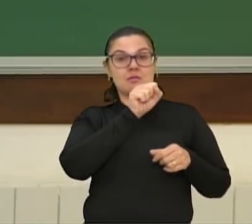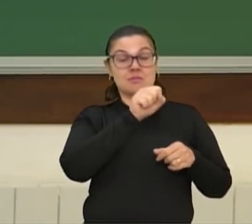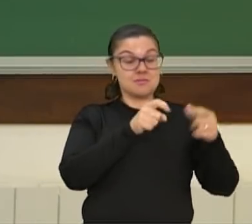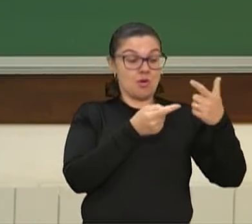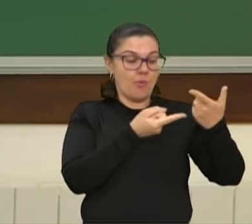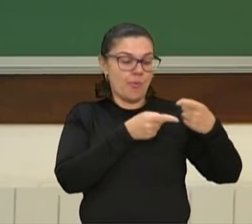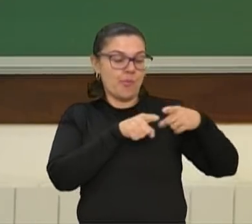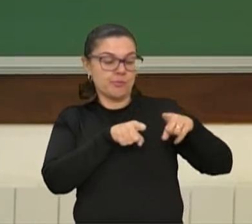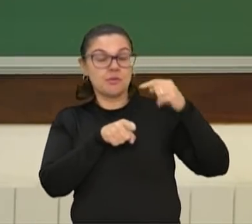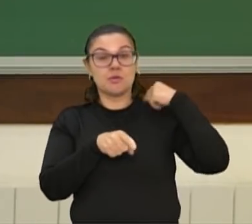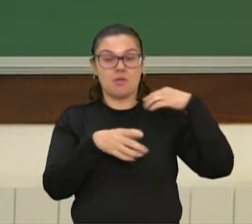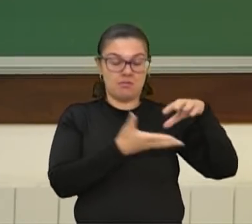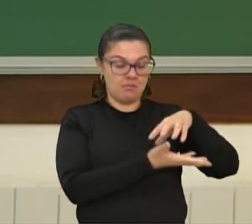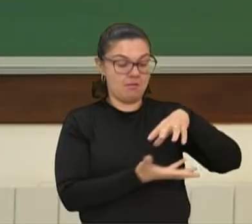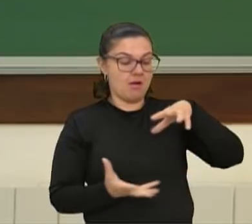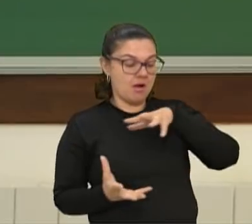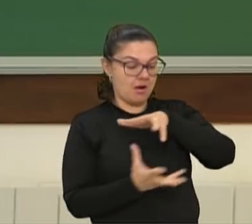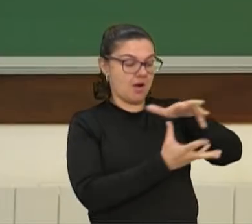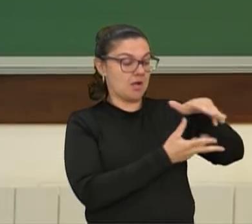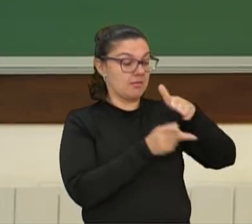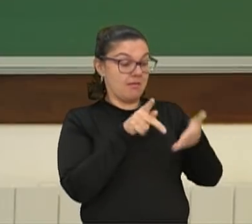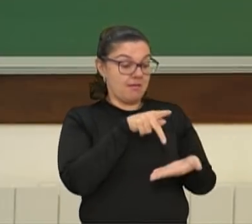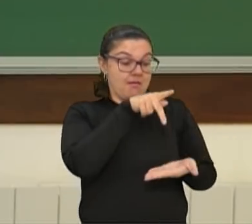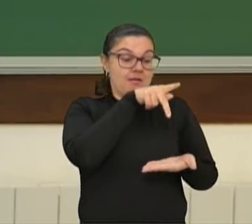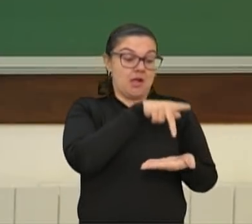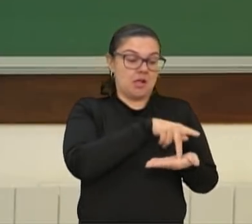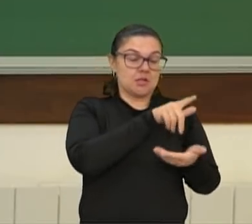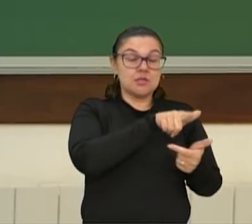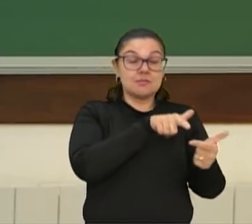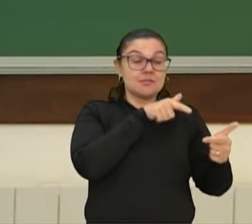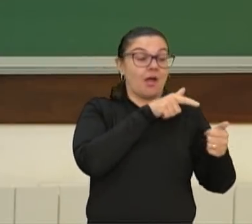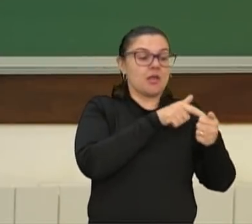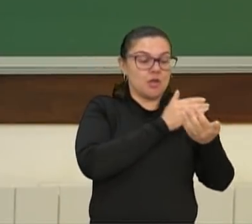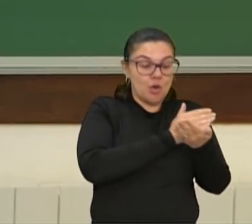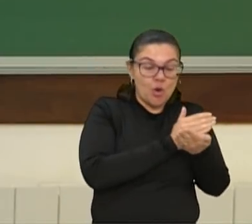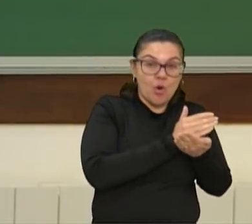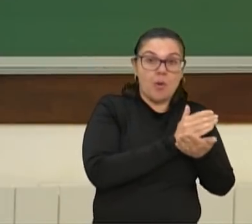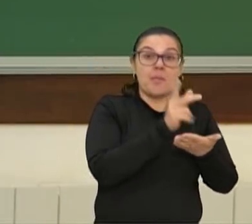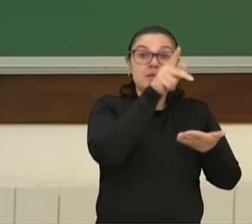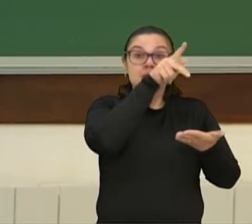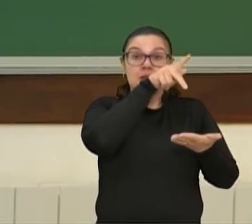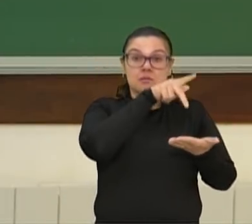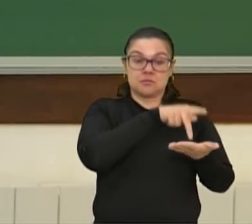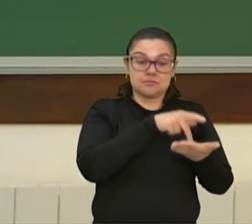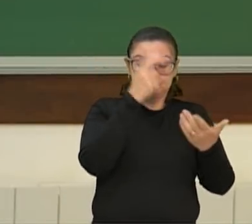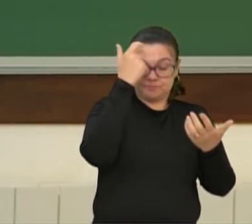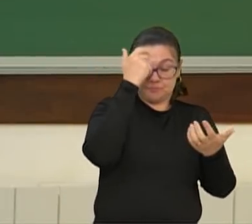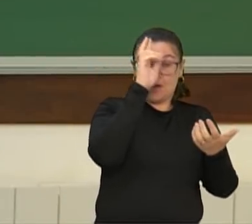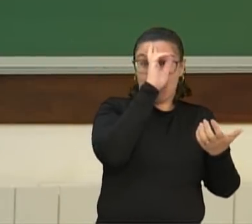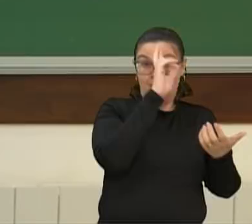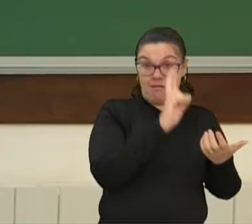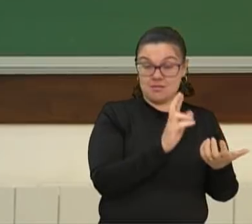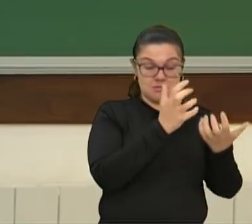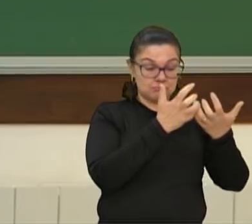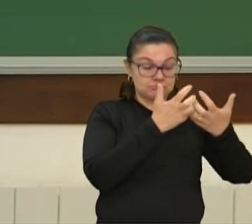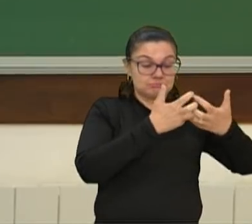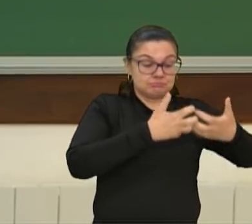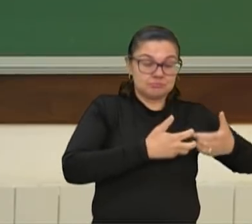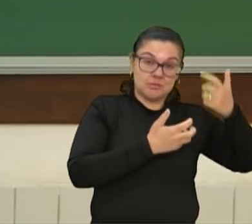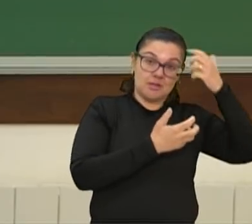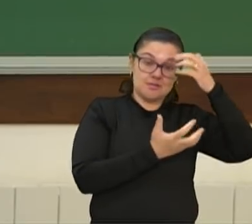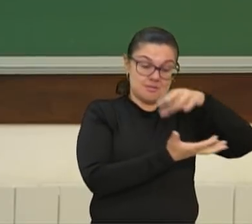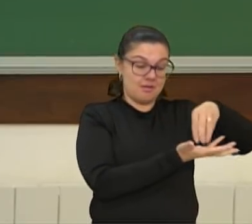Primeiro tem a existência, a realidade, e a partir da realidade, racionalmente, se extrai